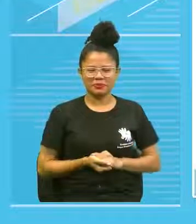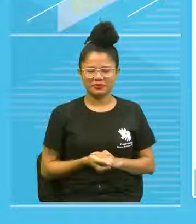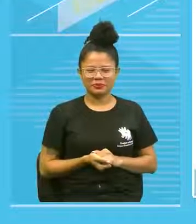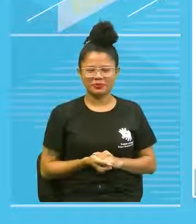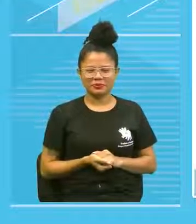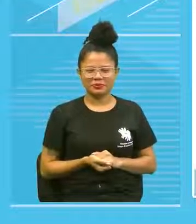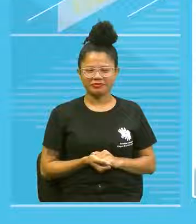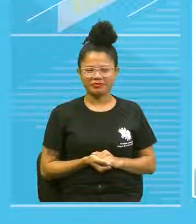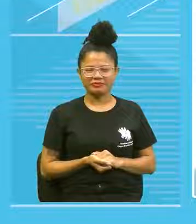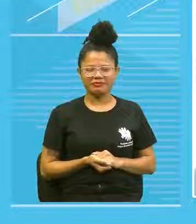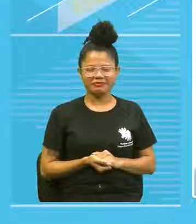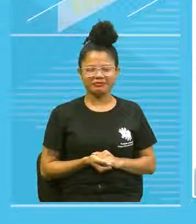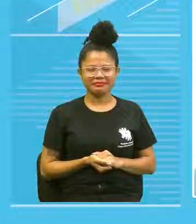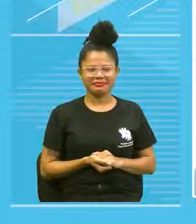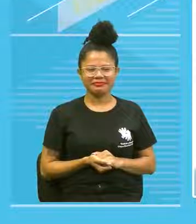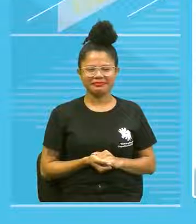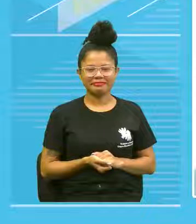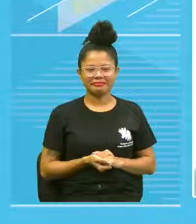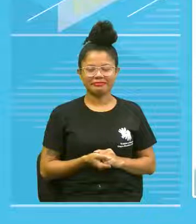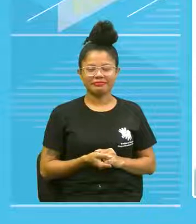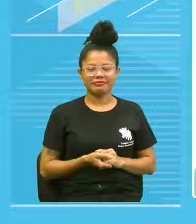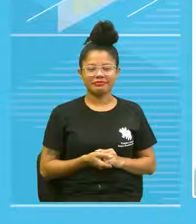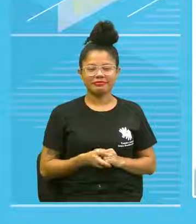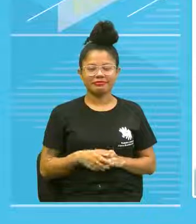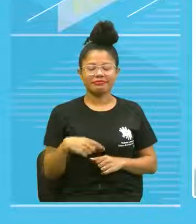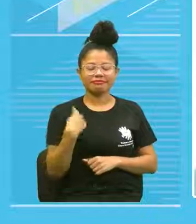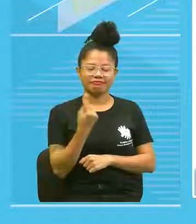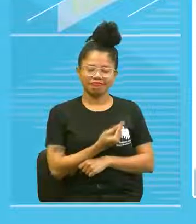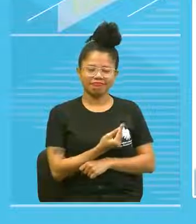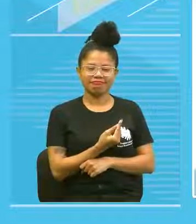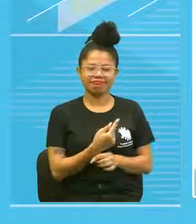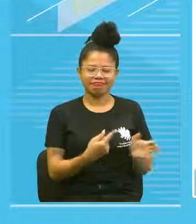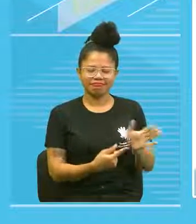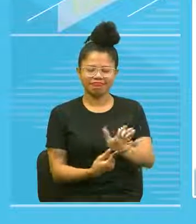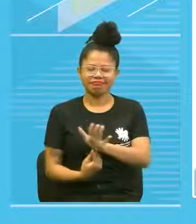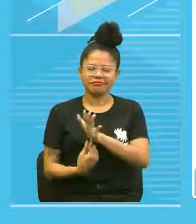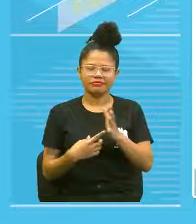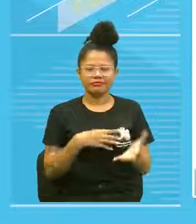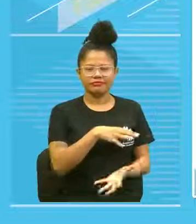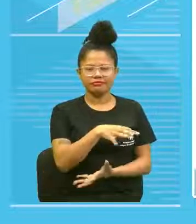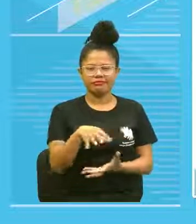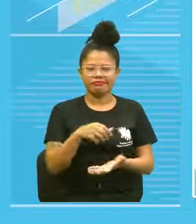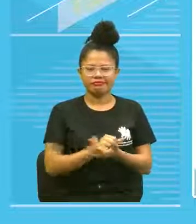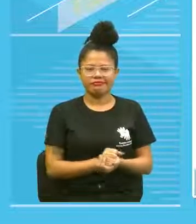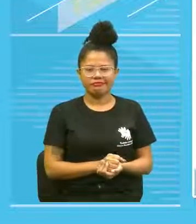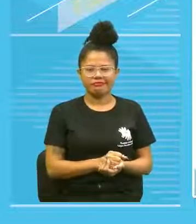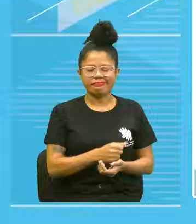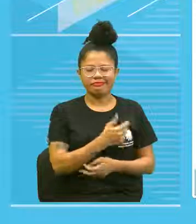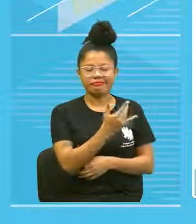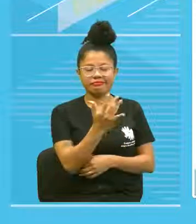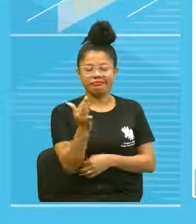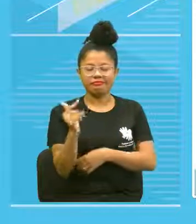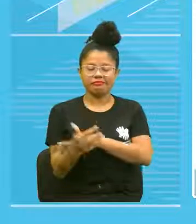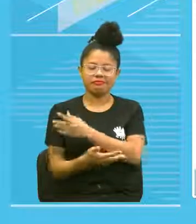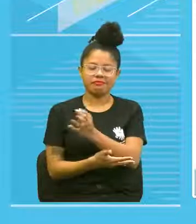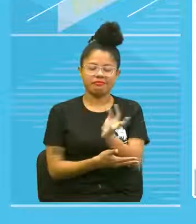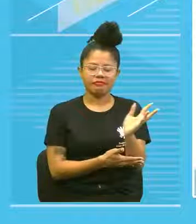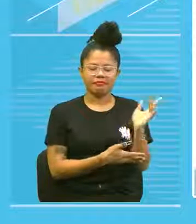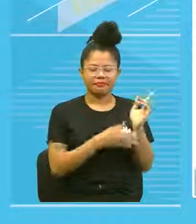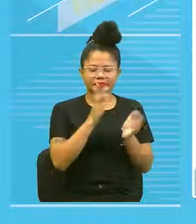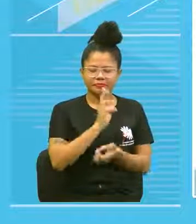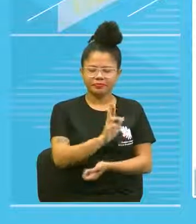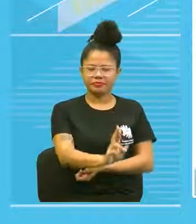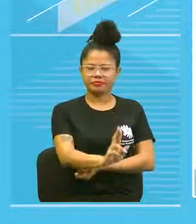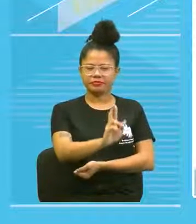E aí bom e nós Daremos uma lição ao mundo é a natureza e z Muito